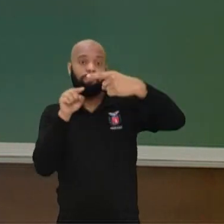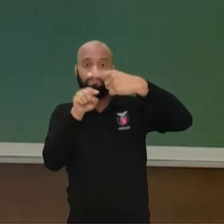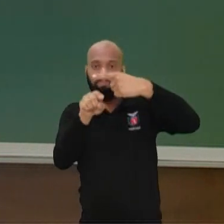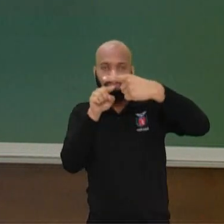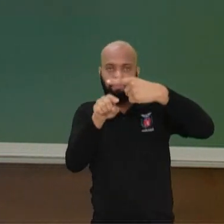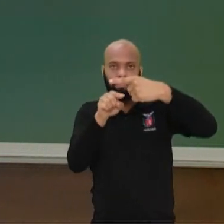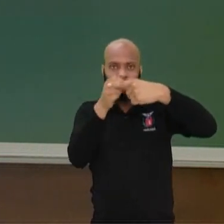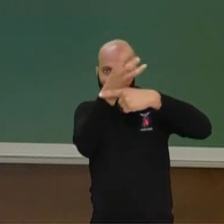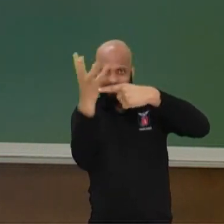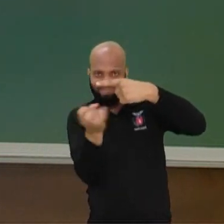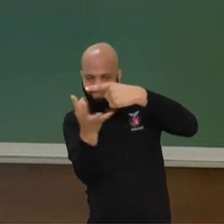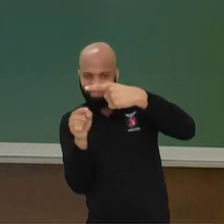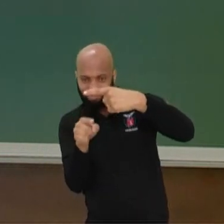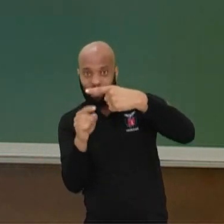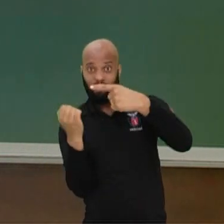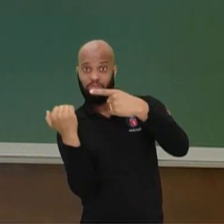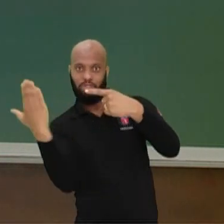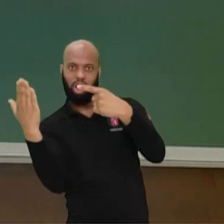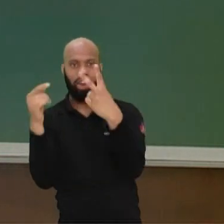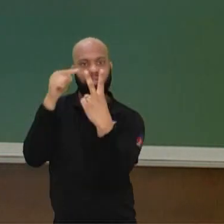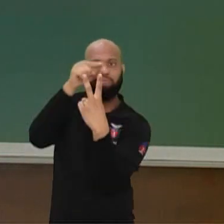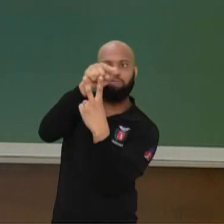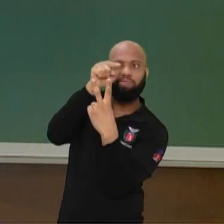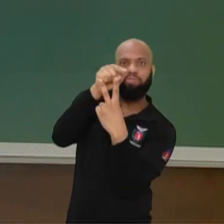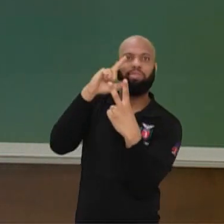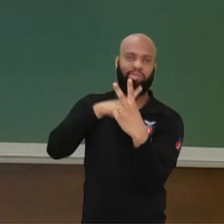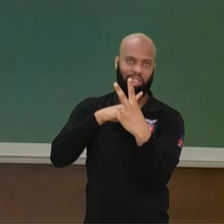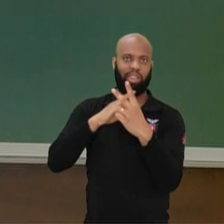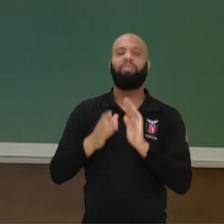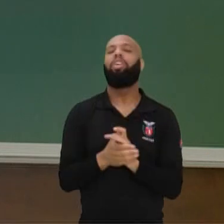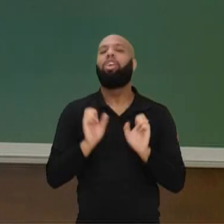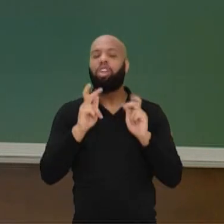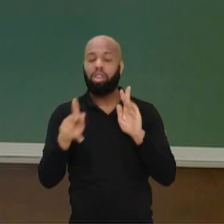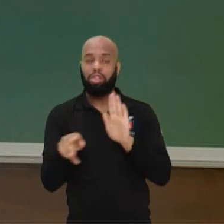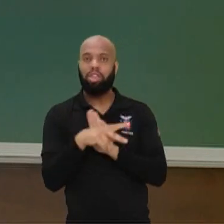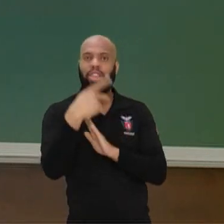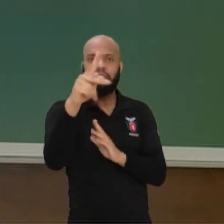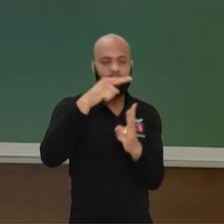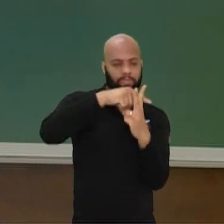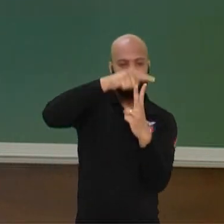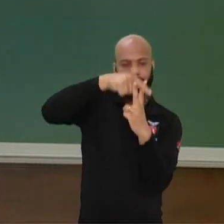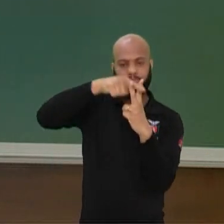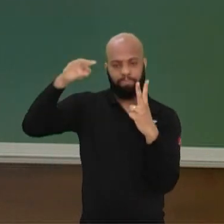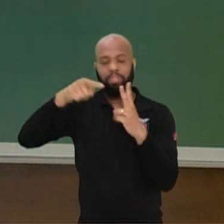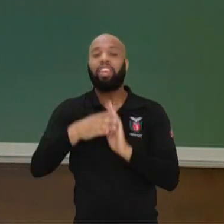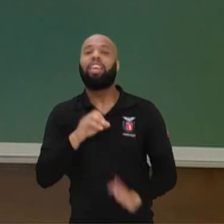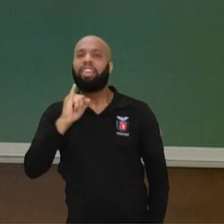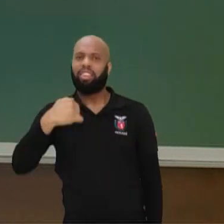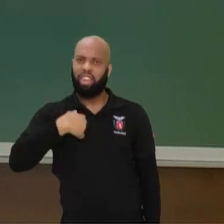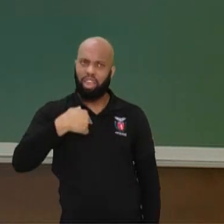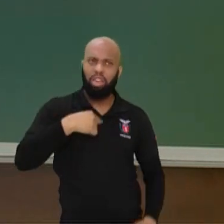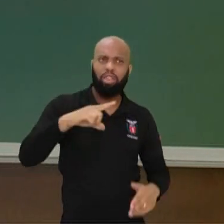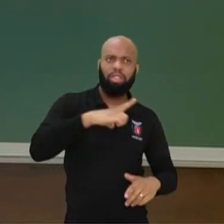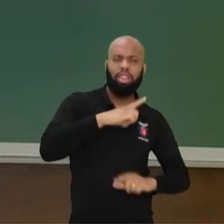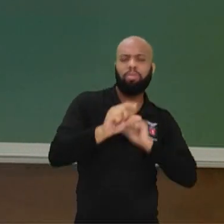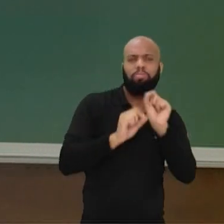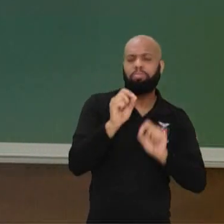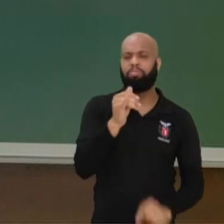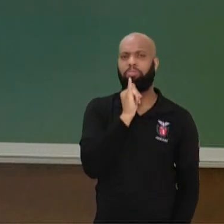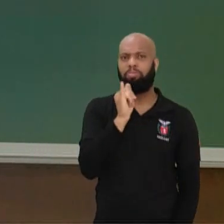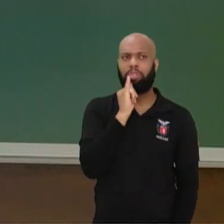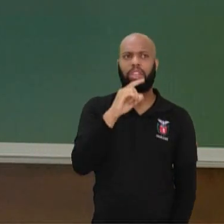denominador vai ficar fora, ou seja, vai ser o índice da sua raiz. Quando eu tenho